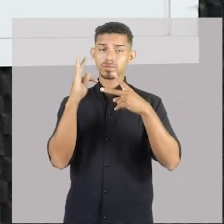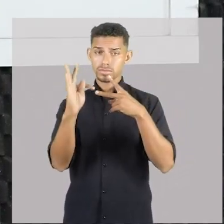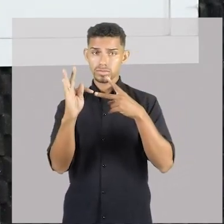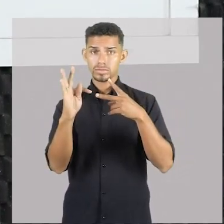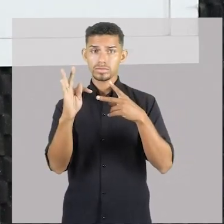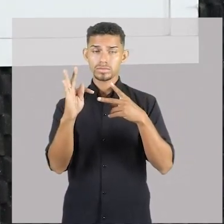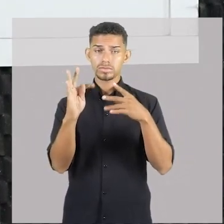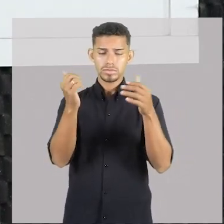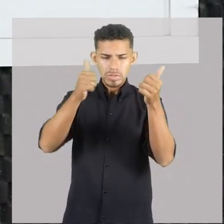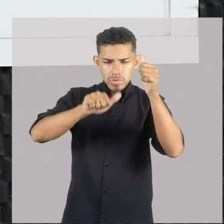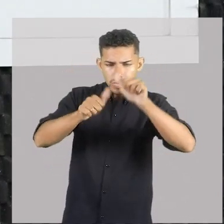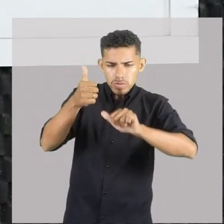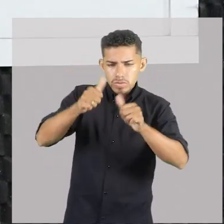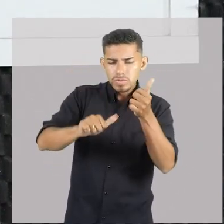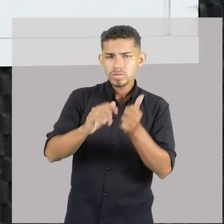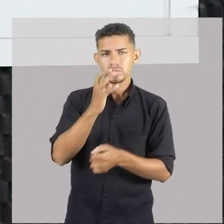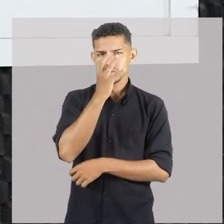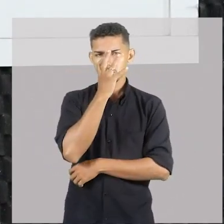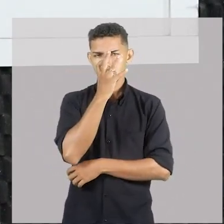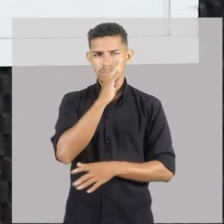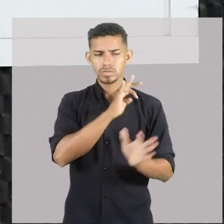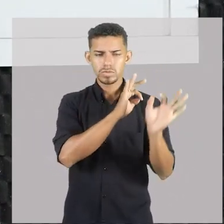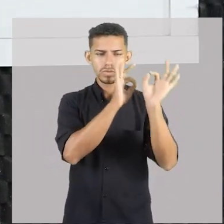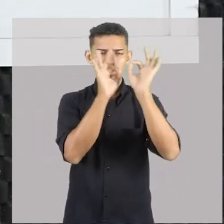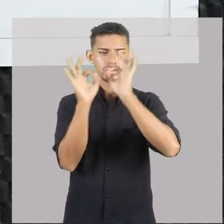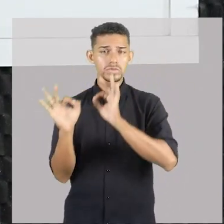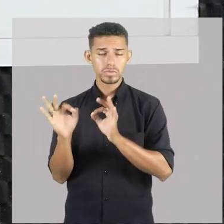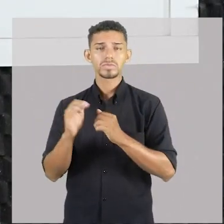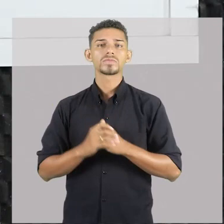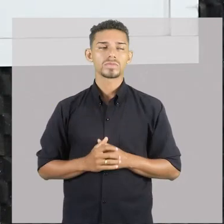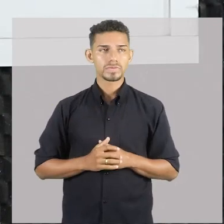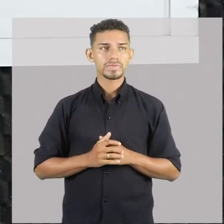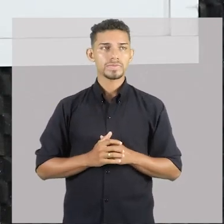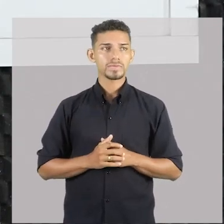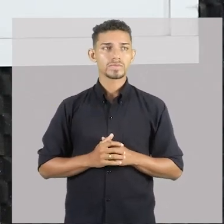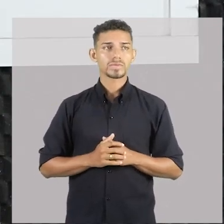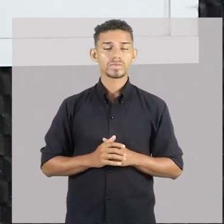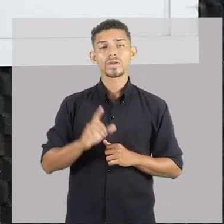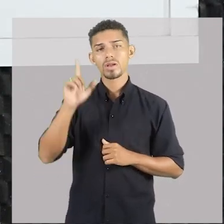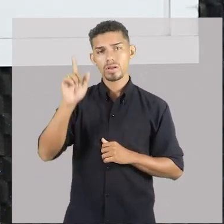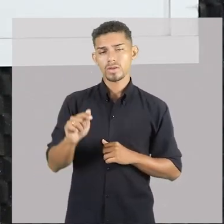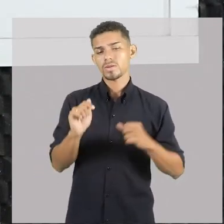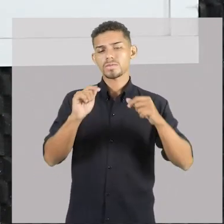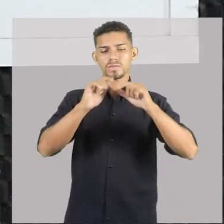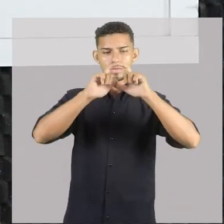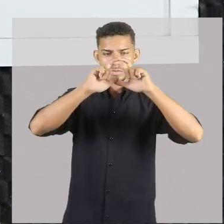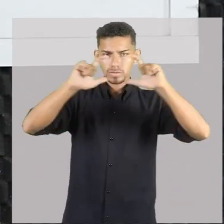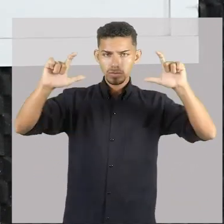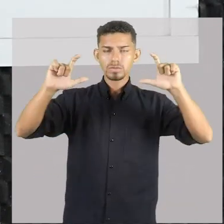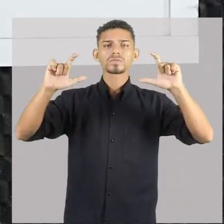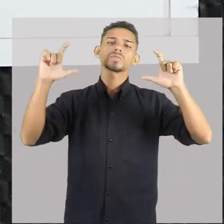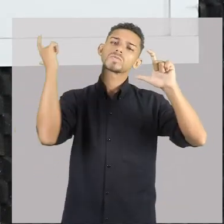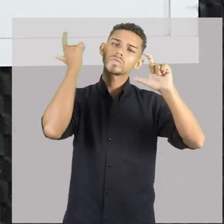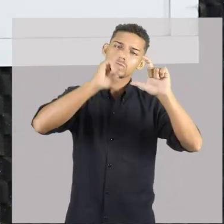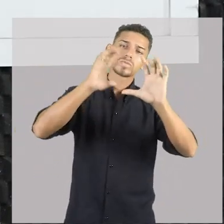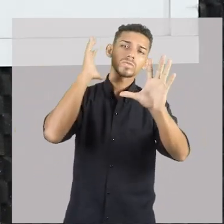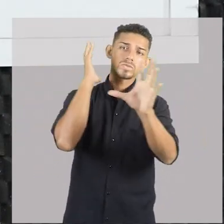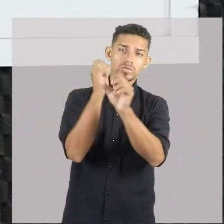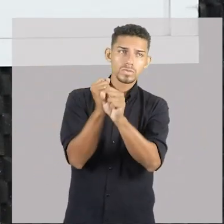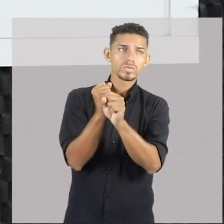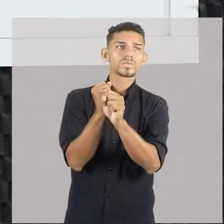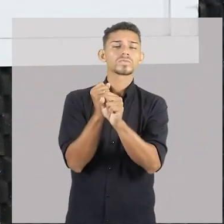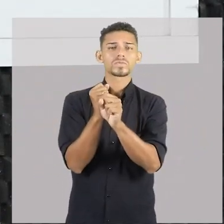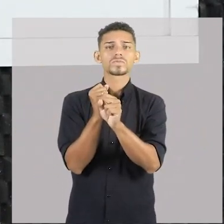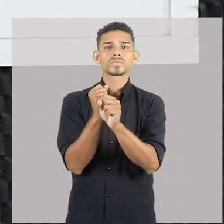eu analisei, que eu fiz essa observação. Então, essa é a fórmula para a gente calcular o valor,